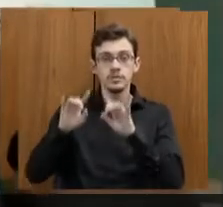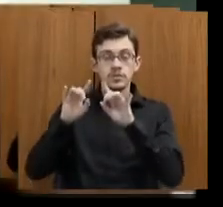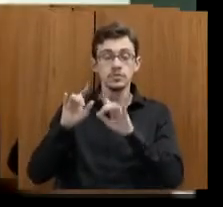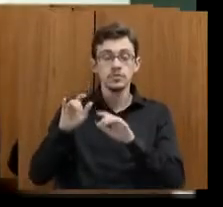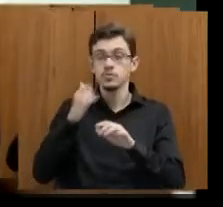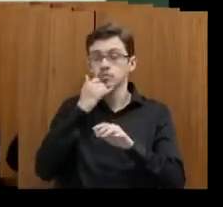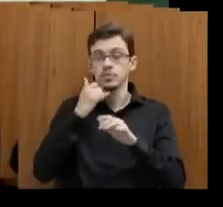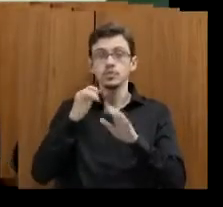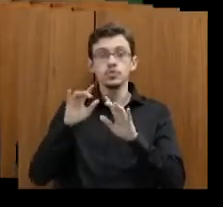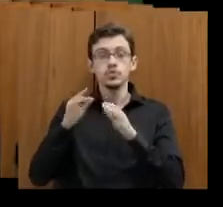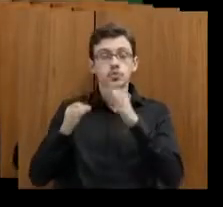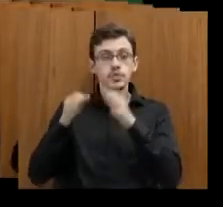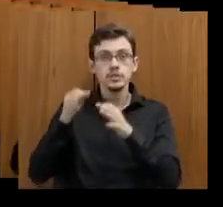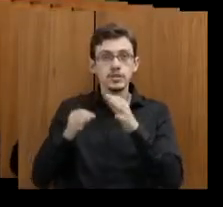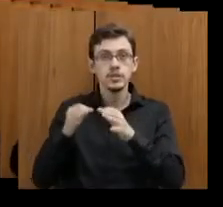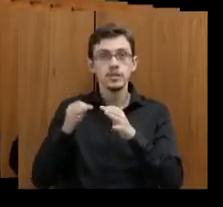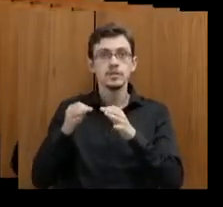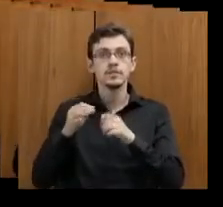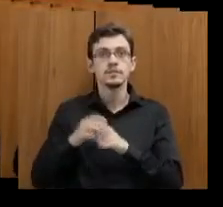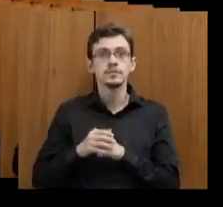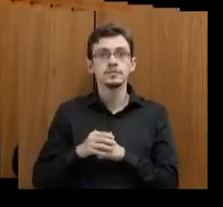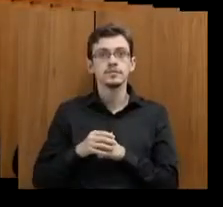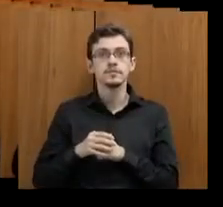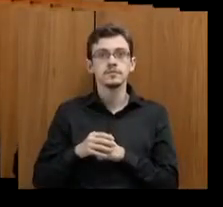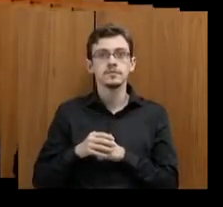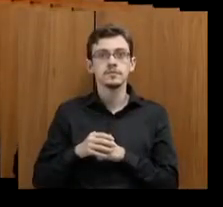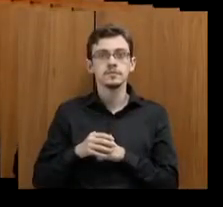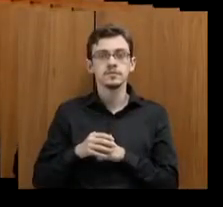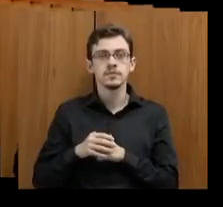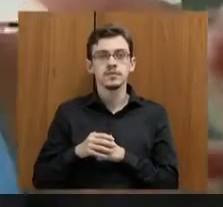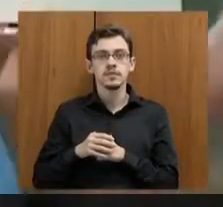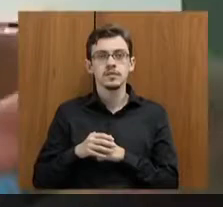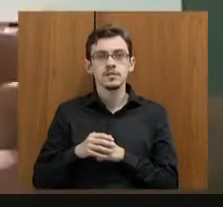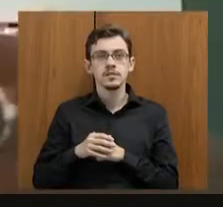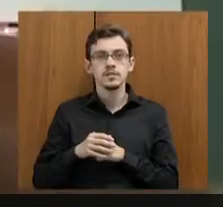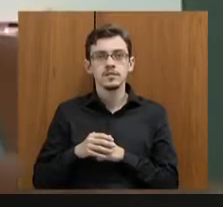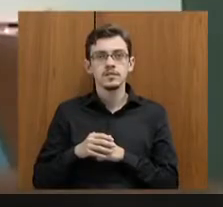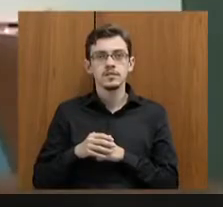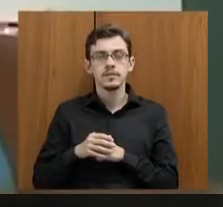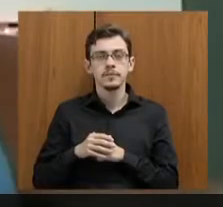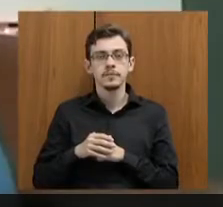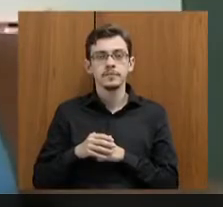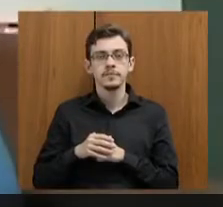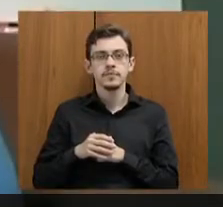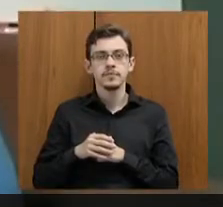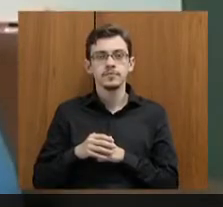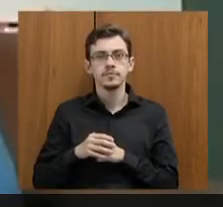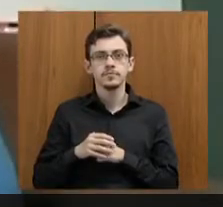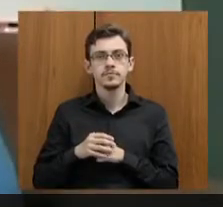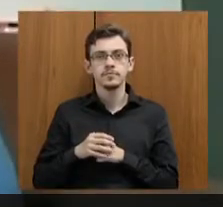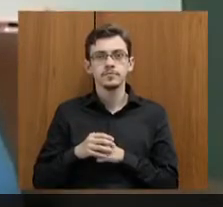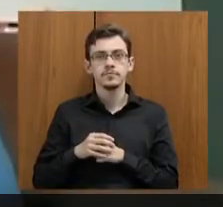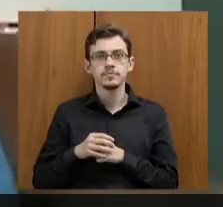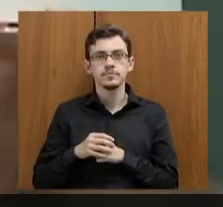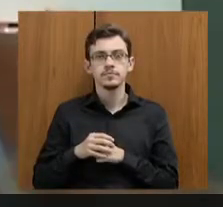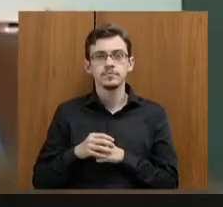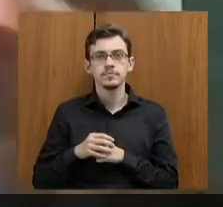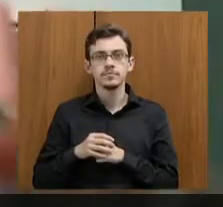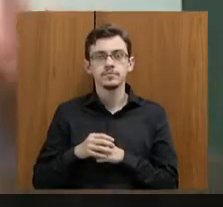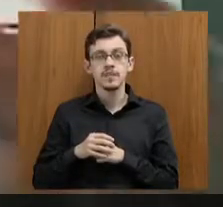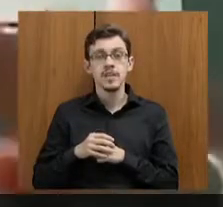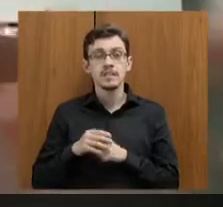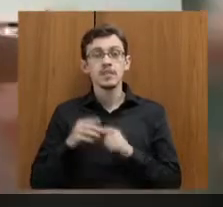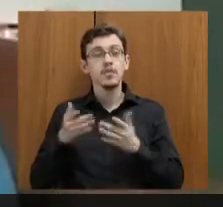as condições reais as condições reais de poder avançar